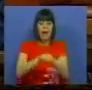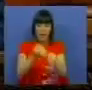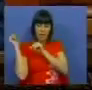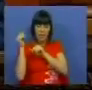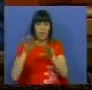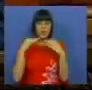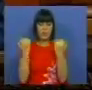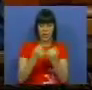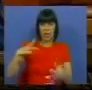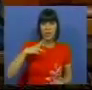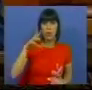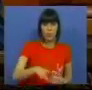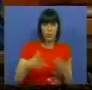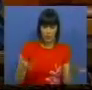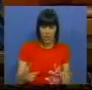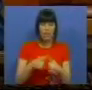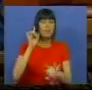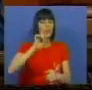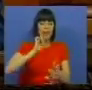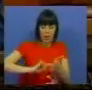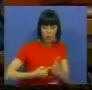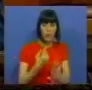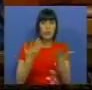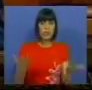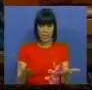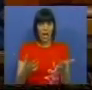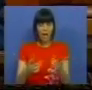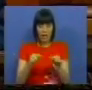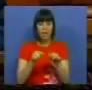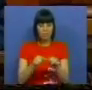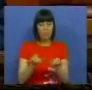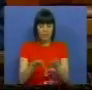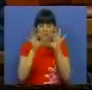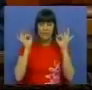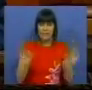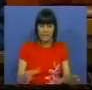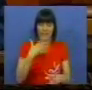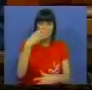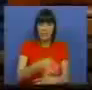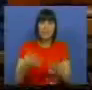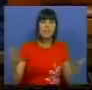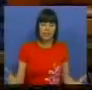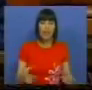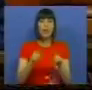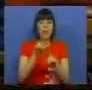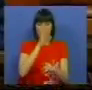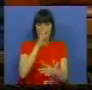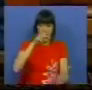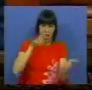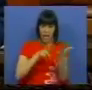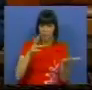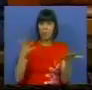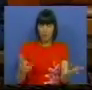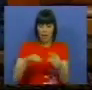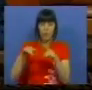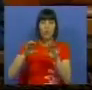a sociedade portuguesa desse debate que é crucial e inadiável. Mas estou igualmente certo que, mesmo que venha a ser aprovado,